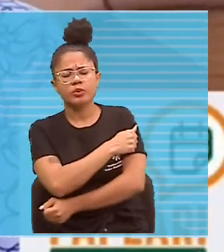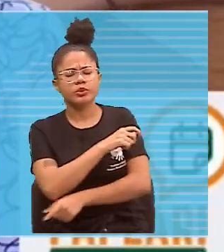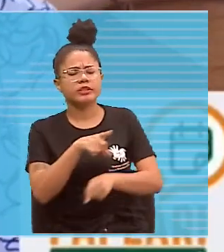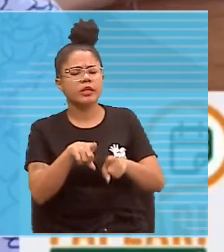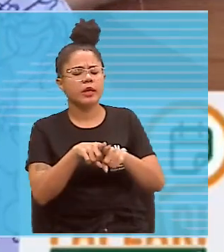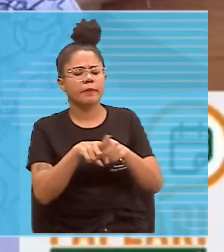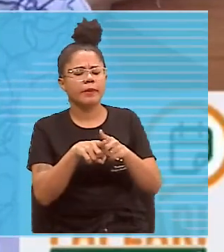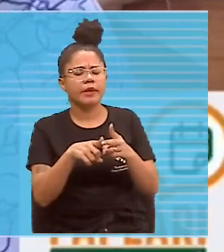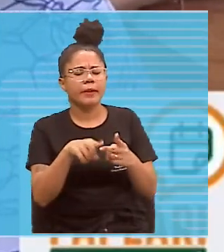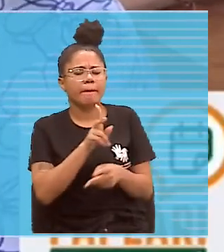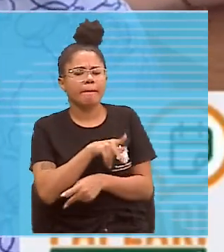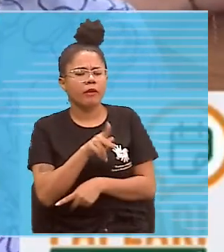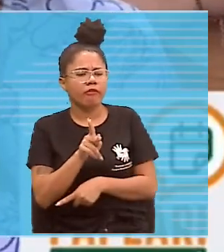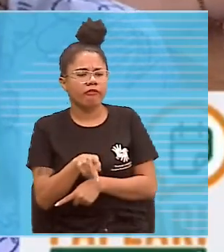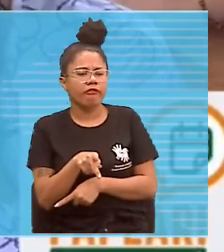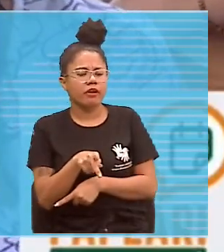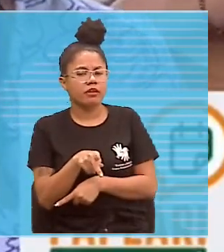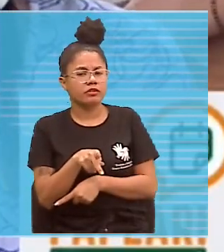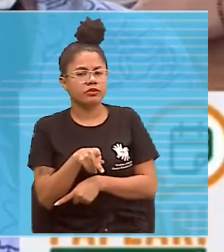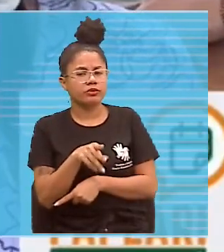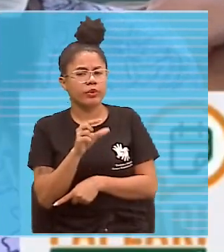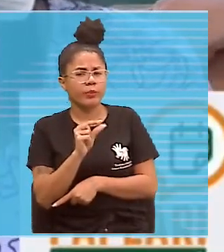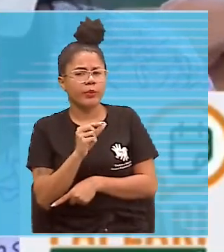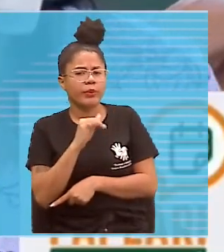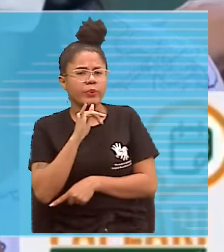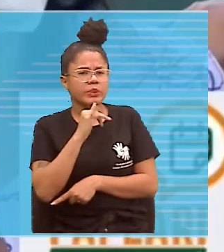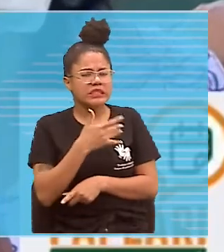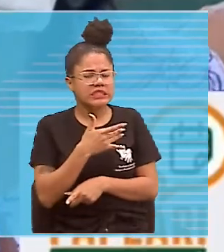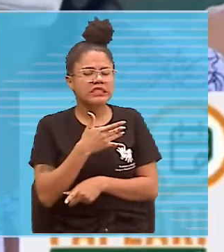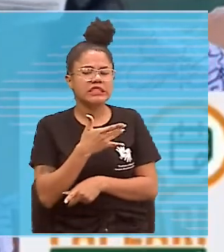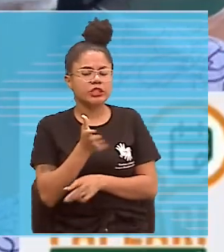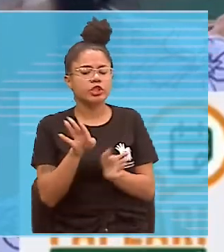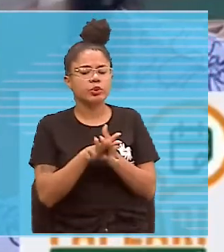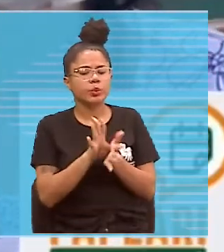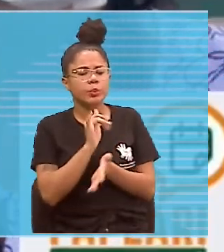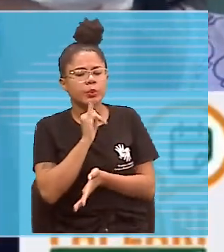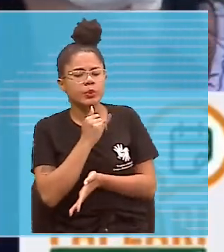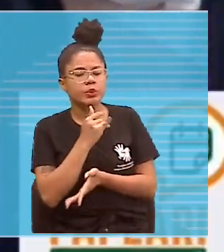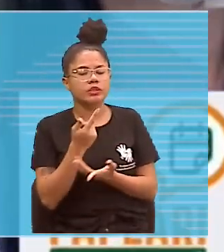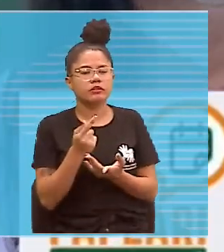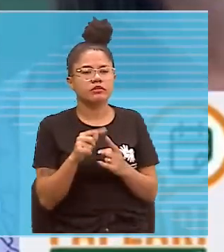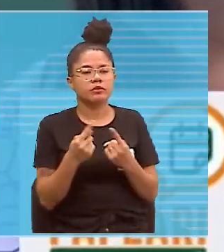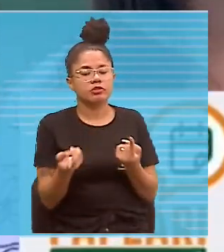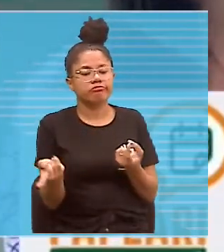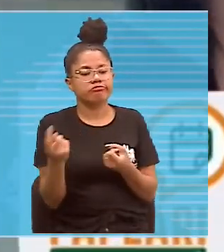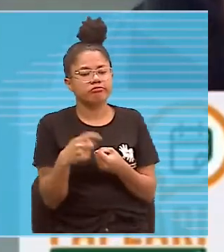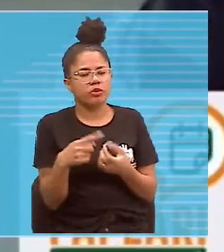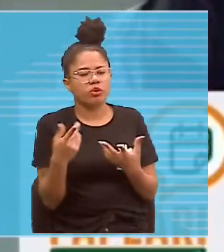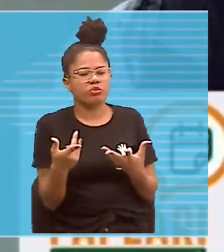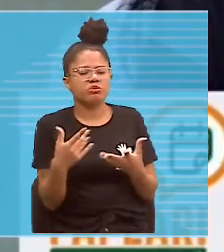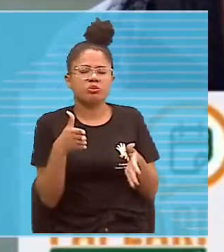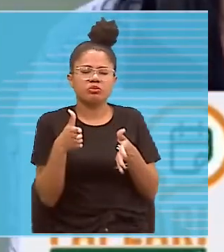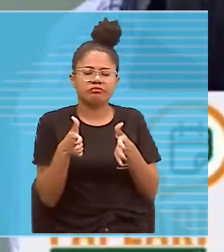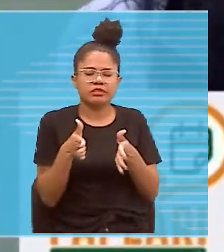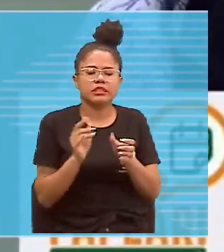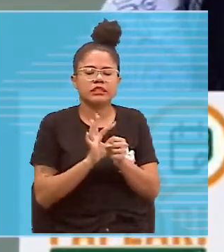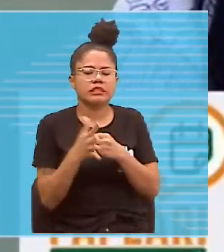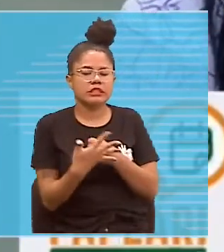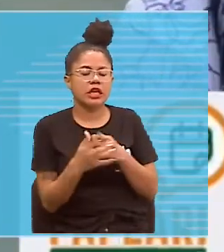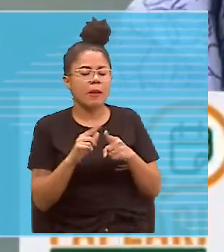ele para ser o protagonista dele, colocar ele como esse ator principal, é muito importante. E nós